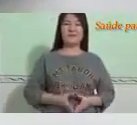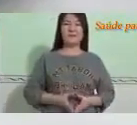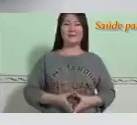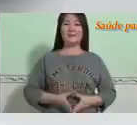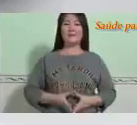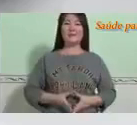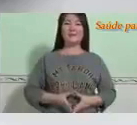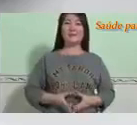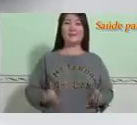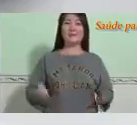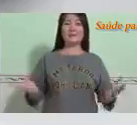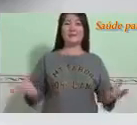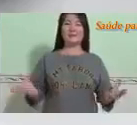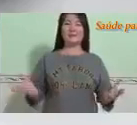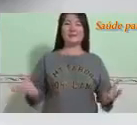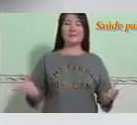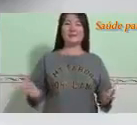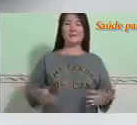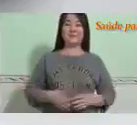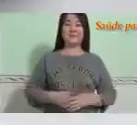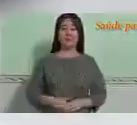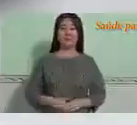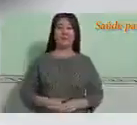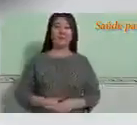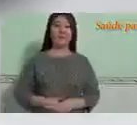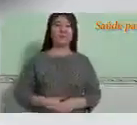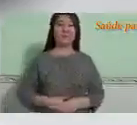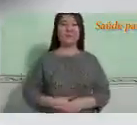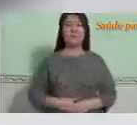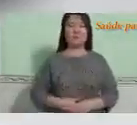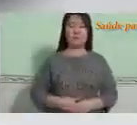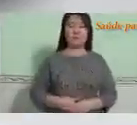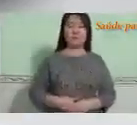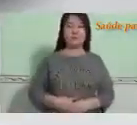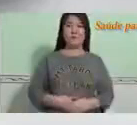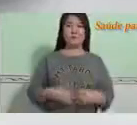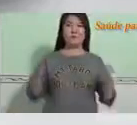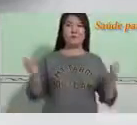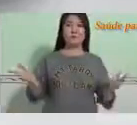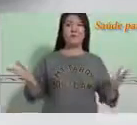características genéticas muito semelhantes às encontradas nos seres humanos.